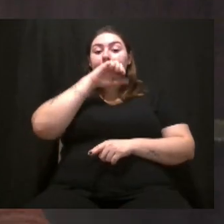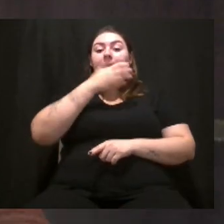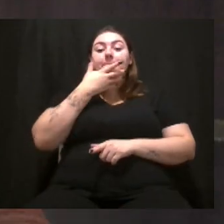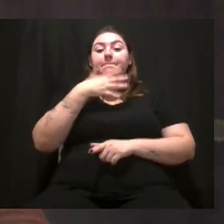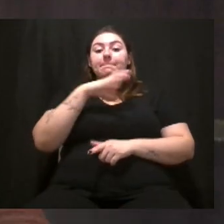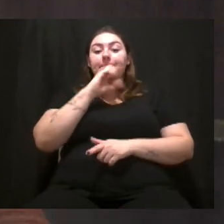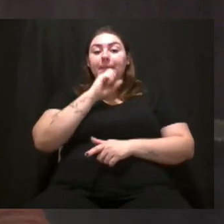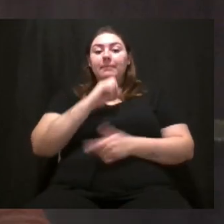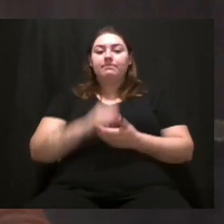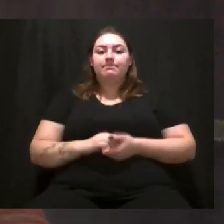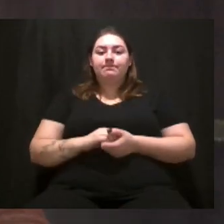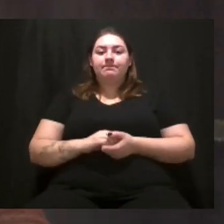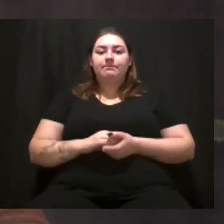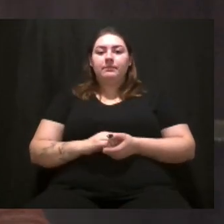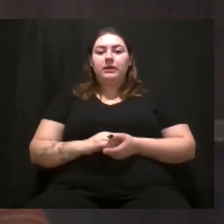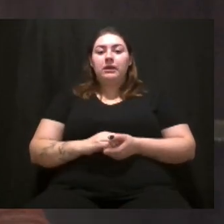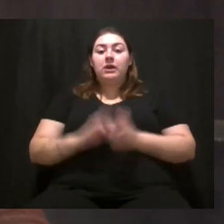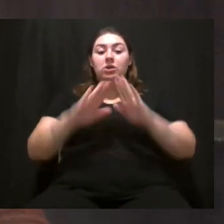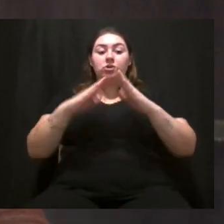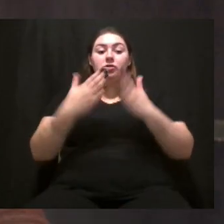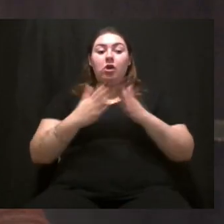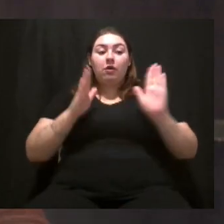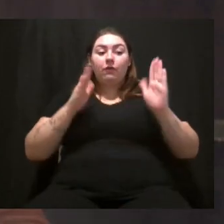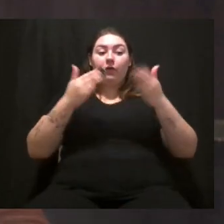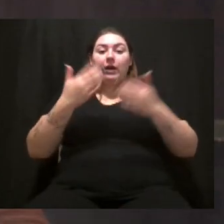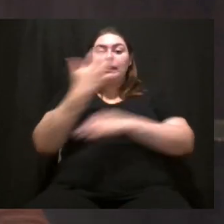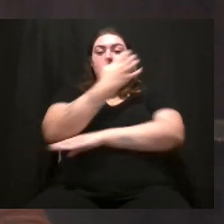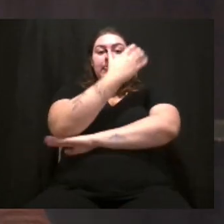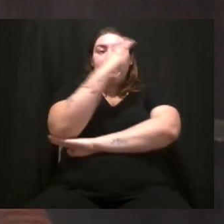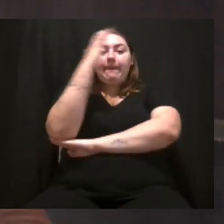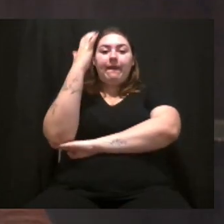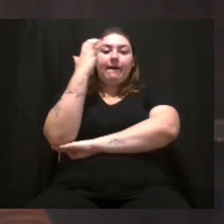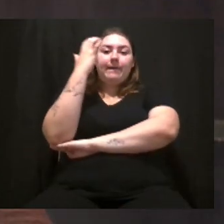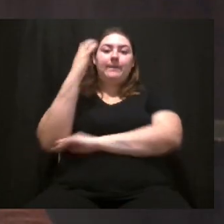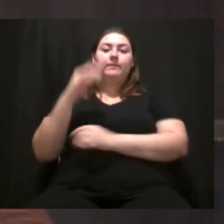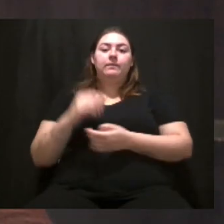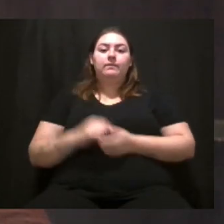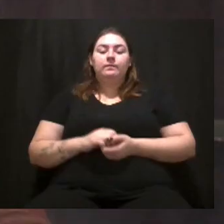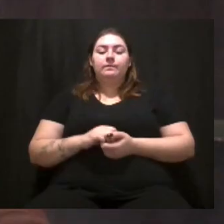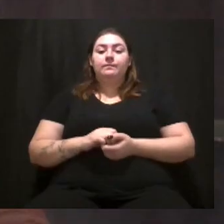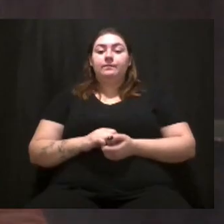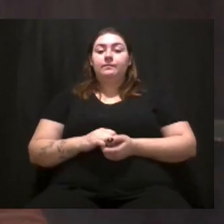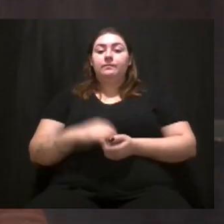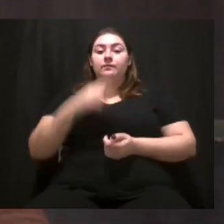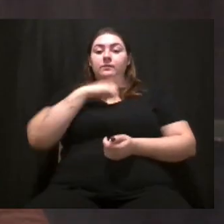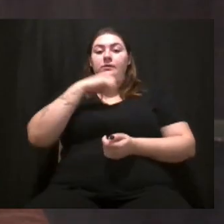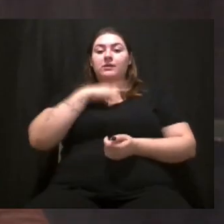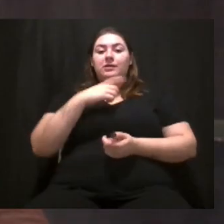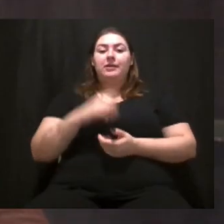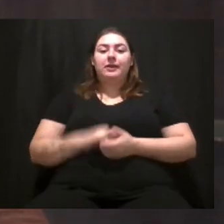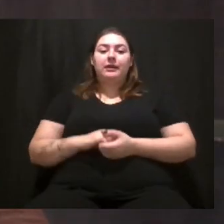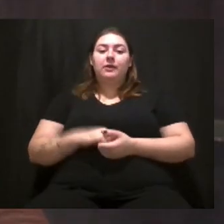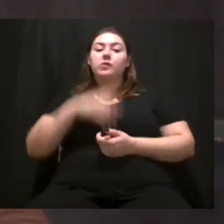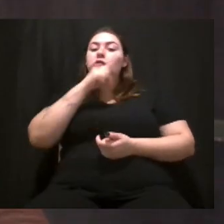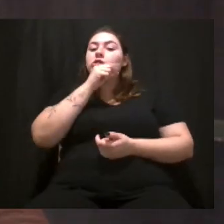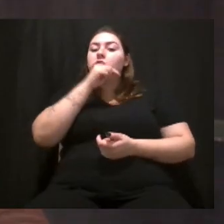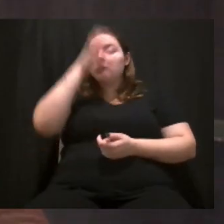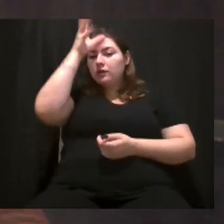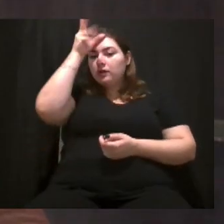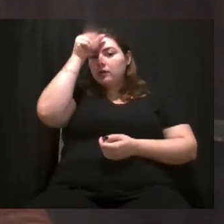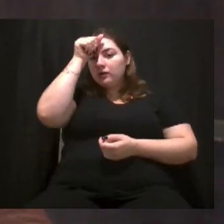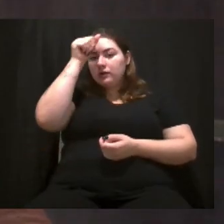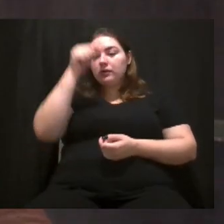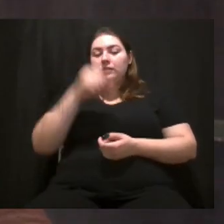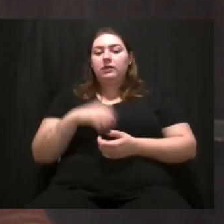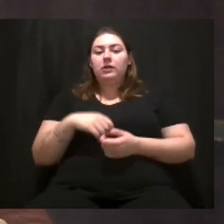voltadas para a natureza, né? Onde tem atividades de pomar, atividades com galinhas, atividades até de brincadeiras de rua.